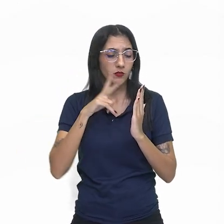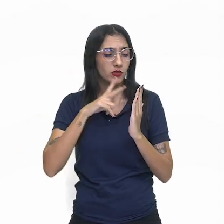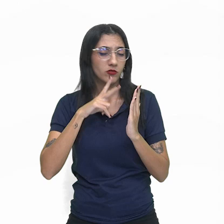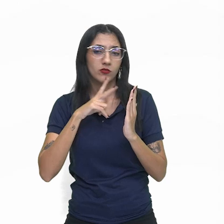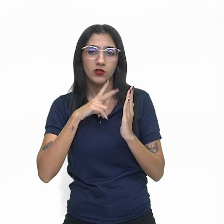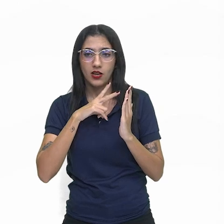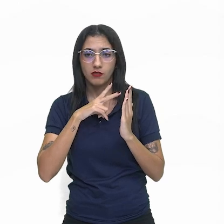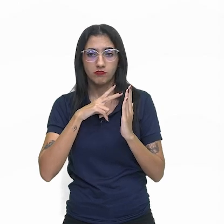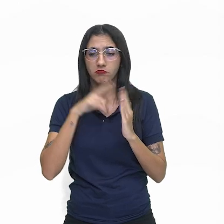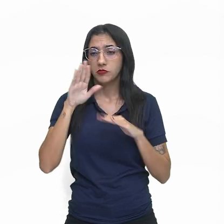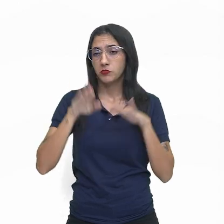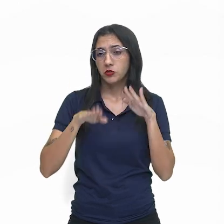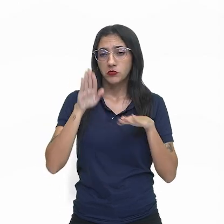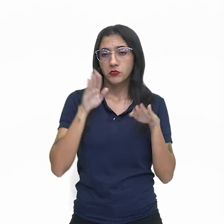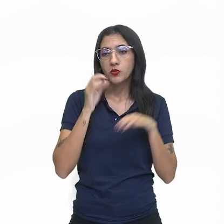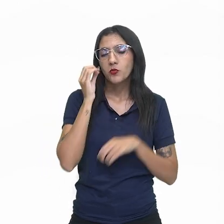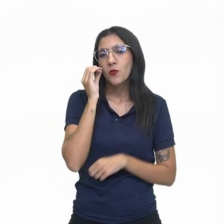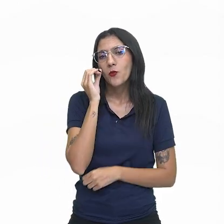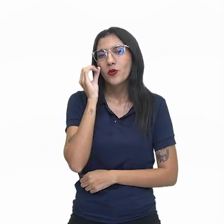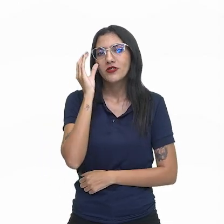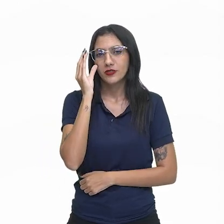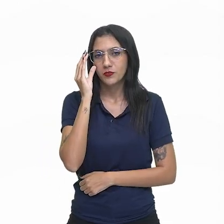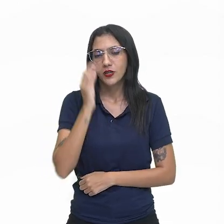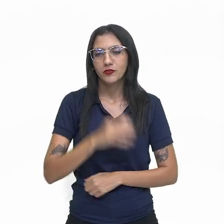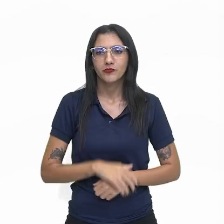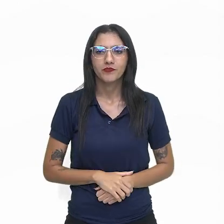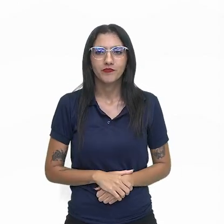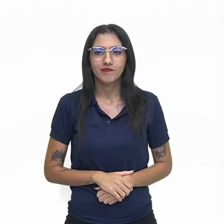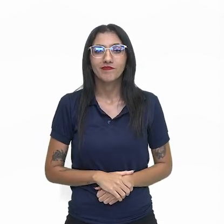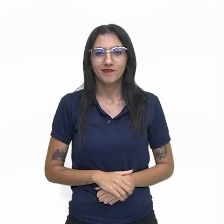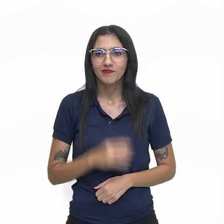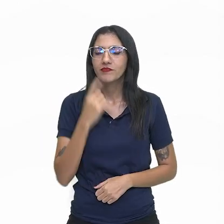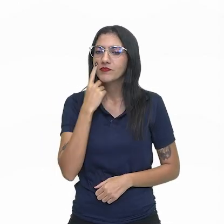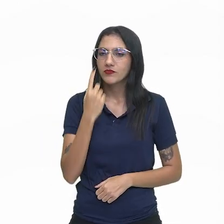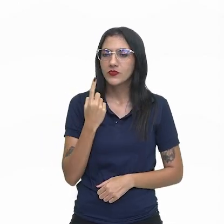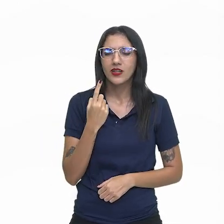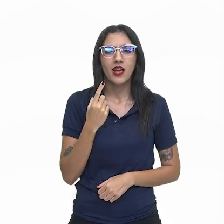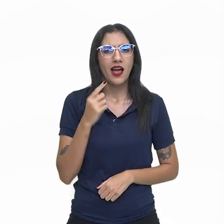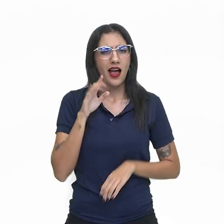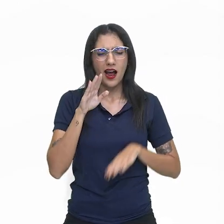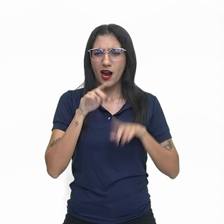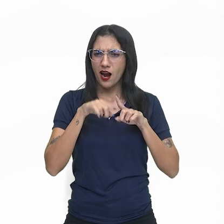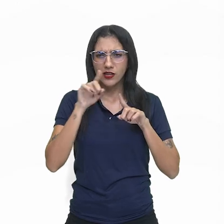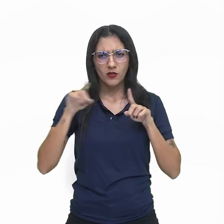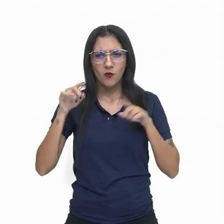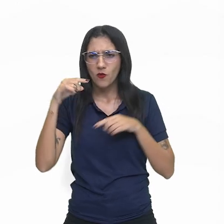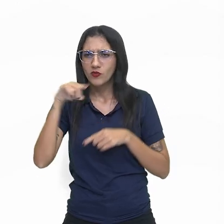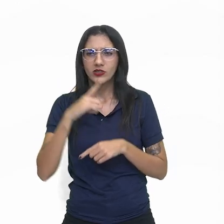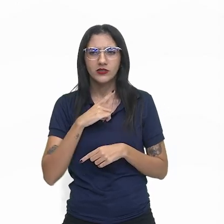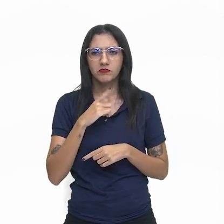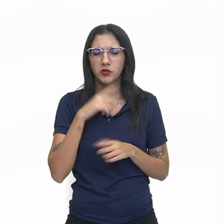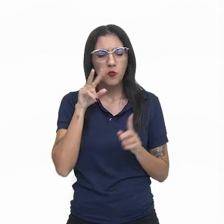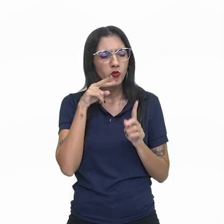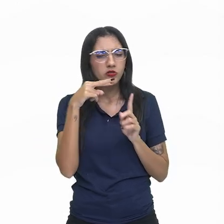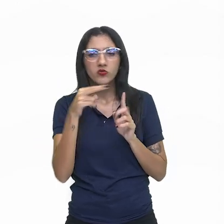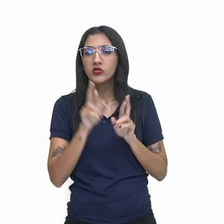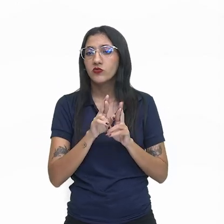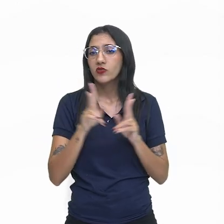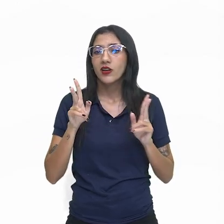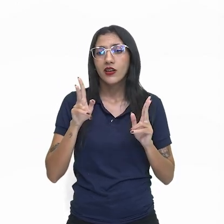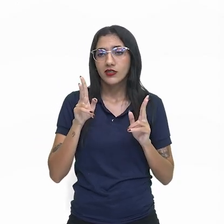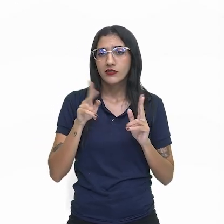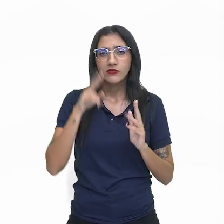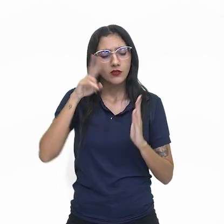os pés pisam. Olha que interessante, cada um lê com os olhos que tem, né? Cada um tem uma maneira